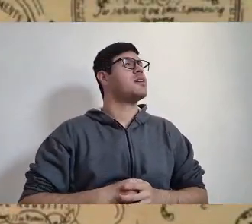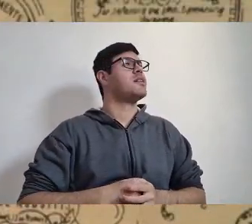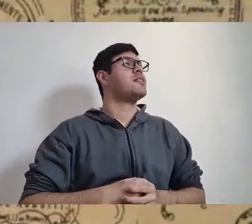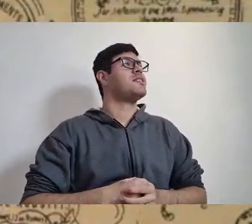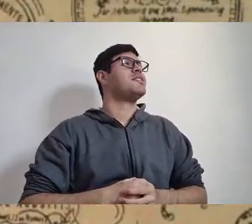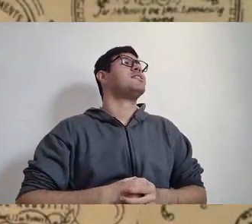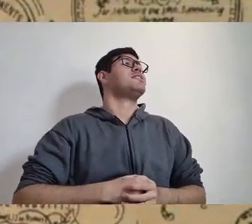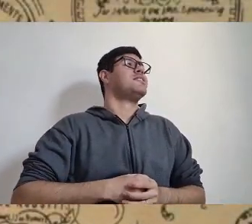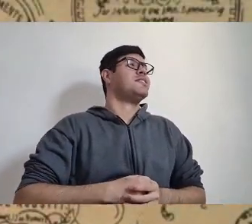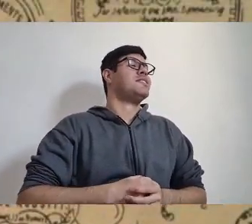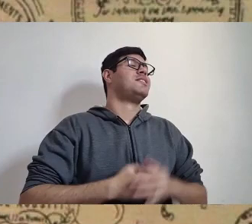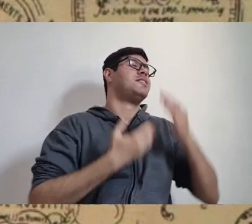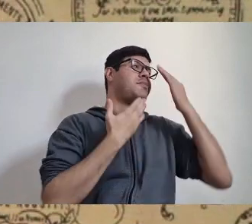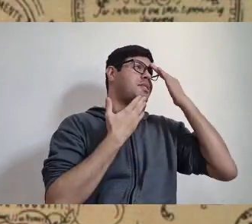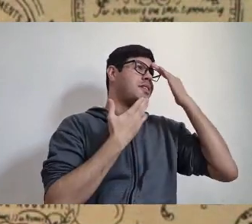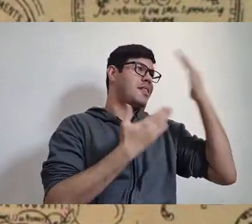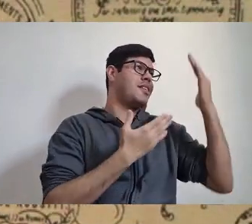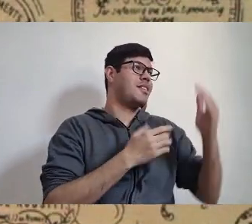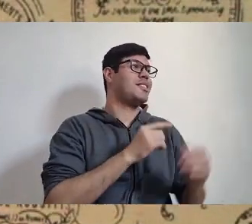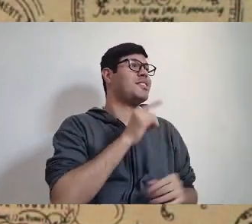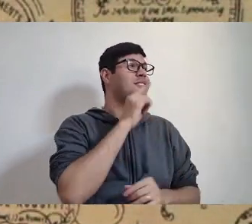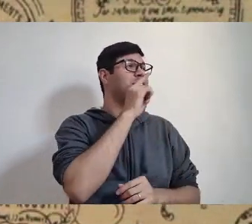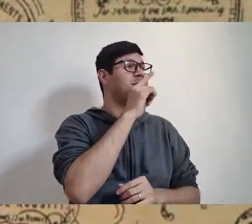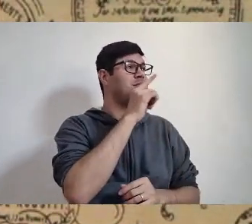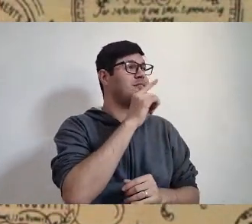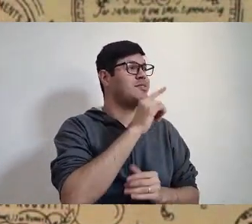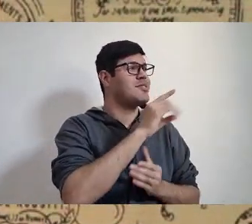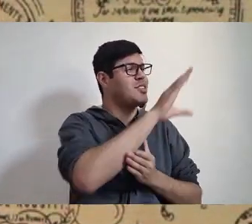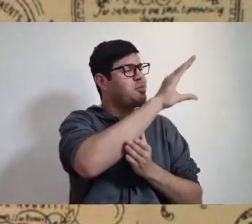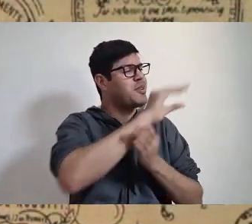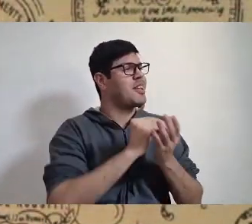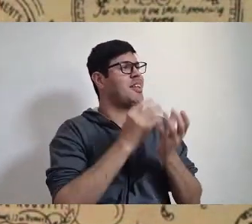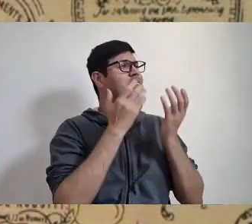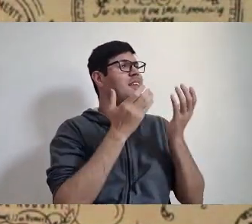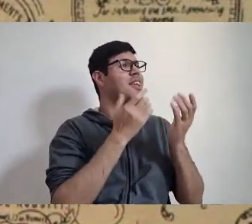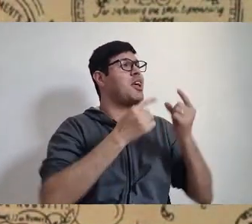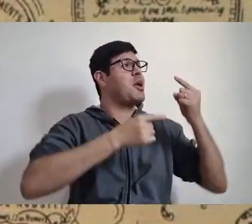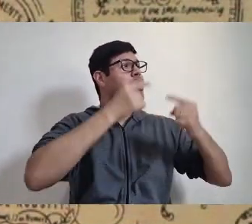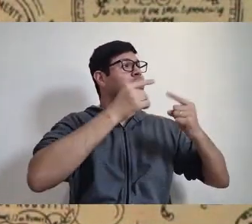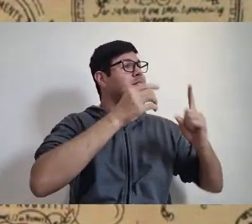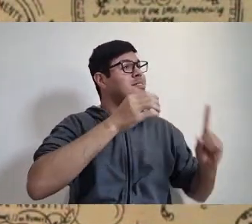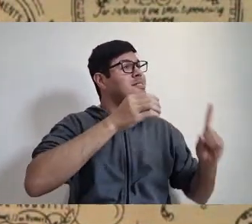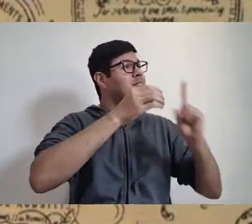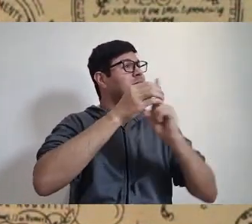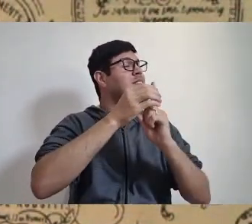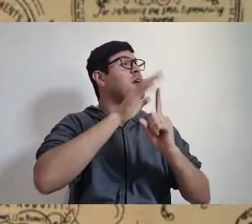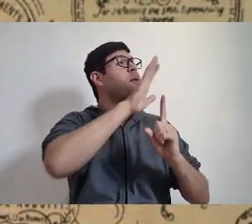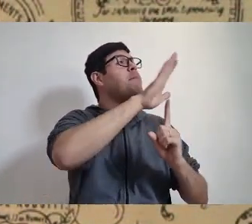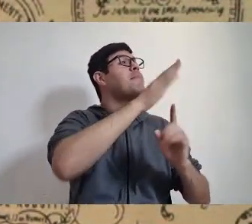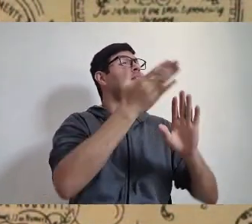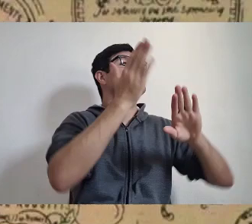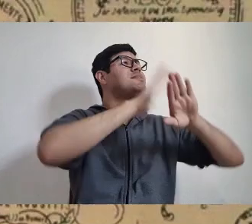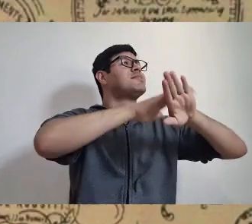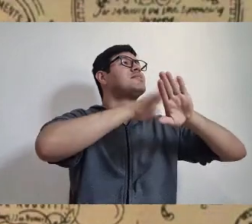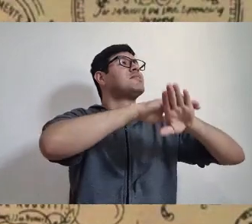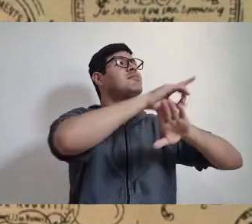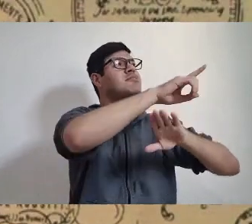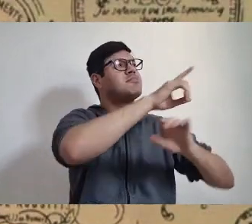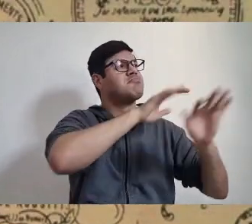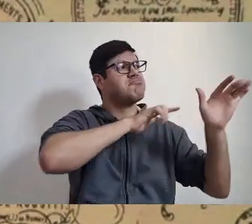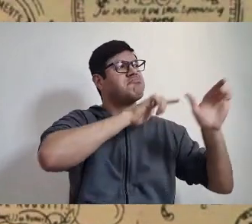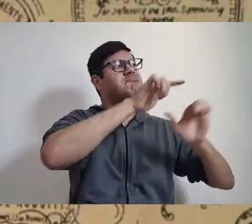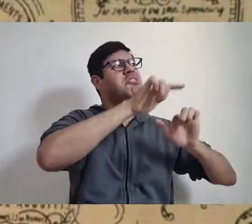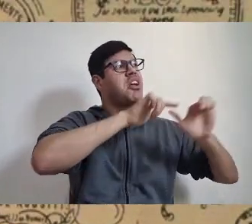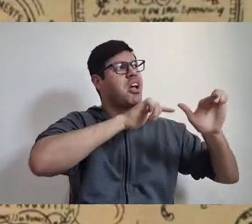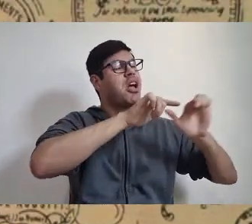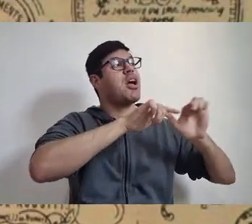exemplo também. Viu? Que é isso? Você não está à frente politicamente, mas você sempre atuou nos bastidores. Sim. E essa experiência,